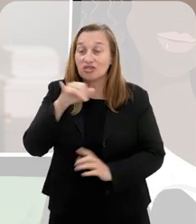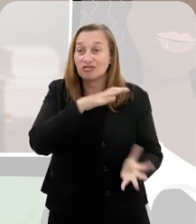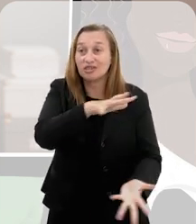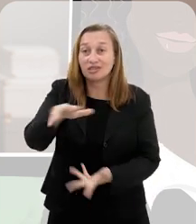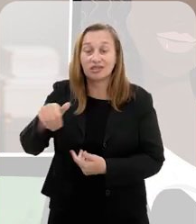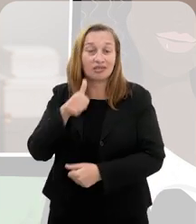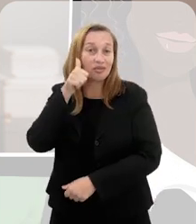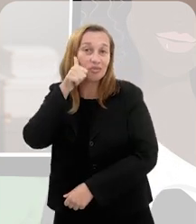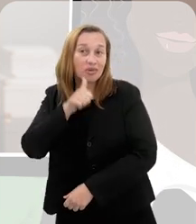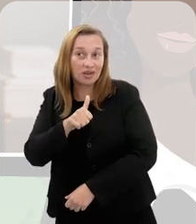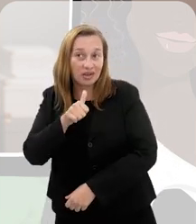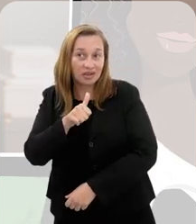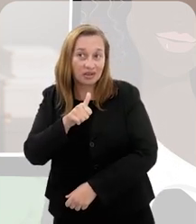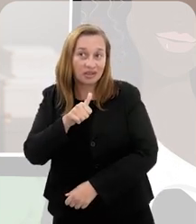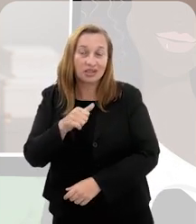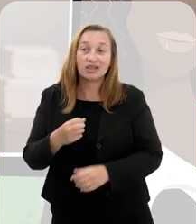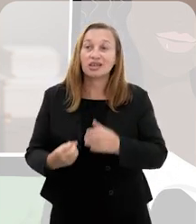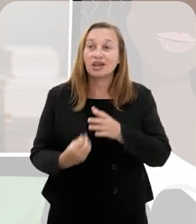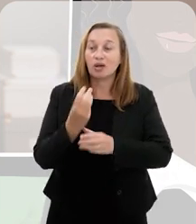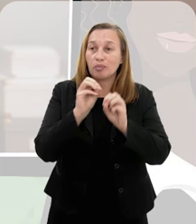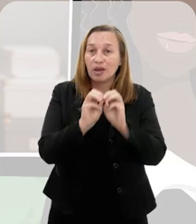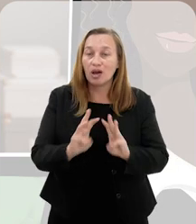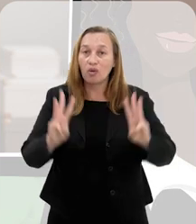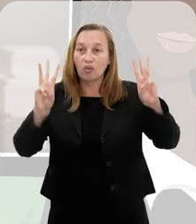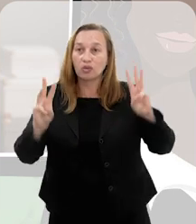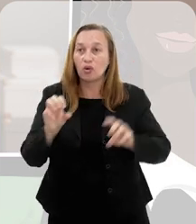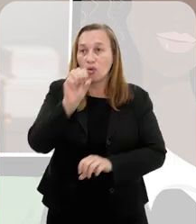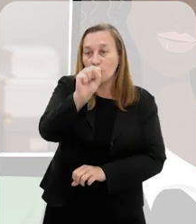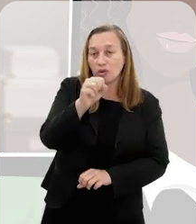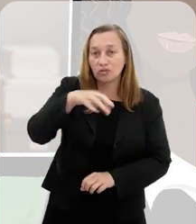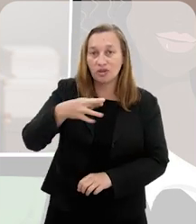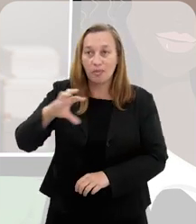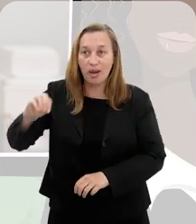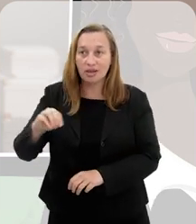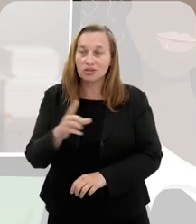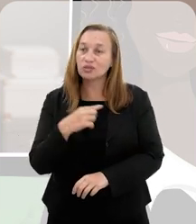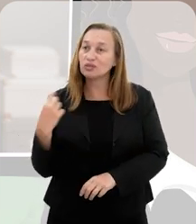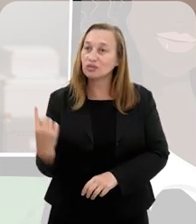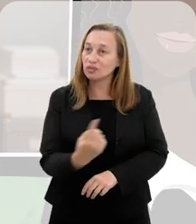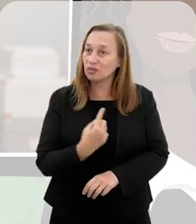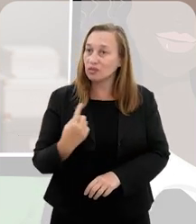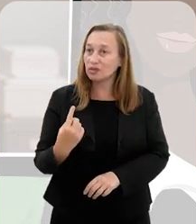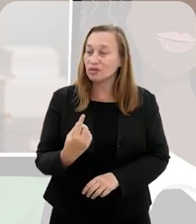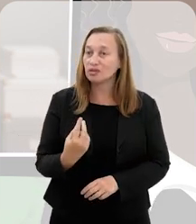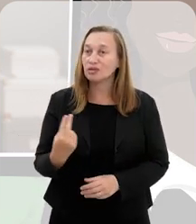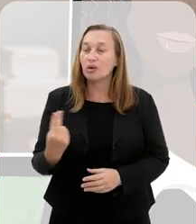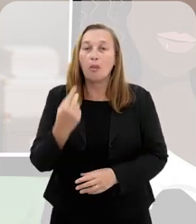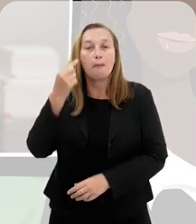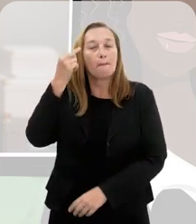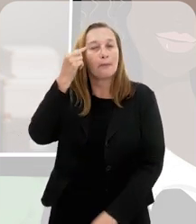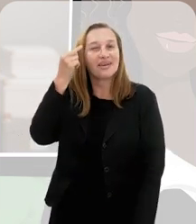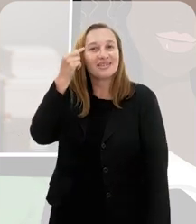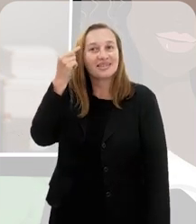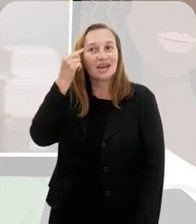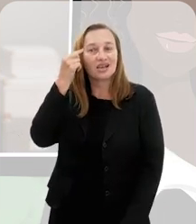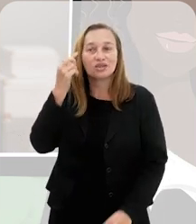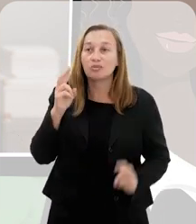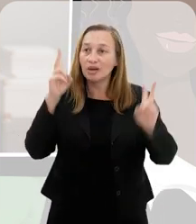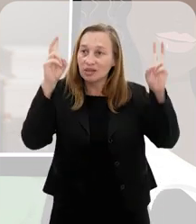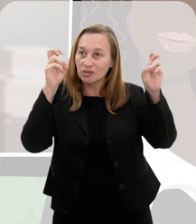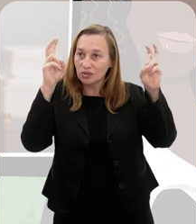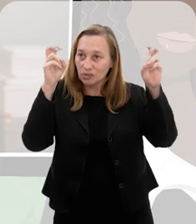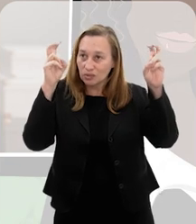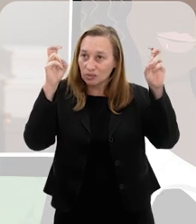virtude do Dia Internacional da Mulher, instituído pela ONU em 8 de março, nós somos chamadas a refletir